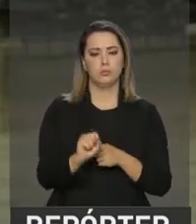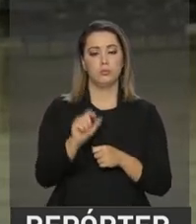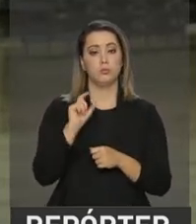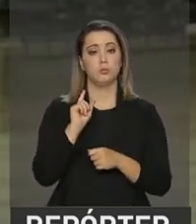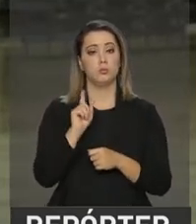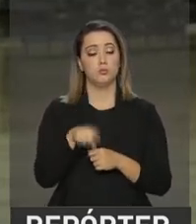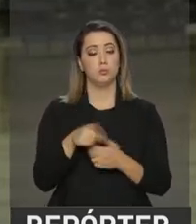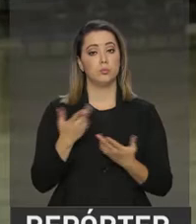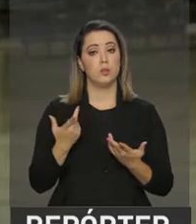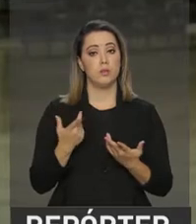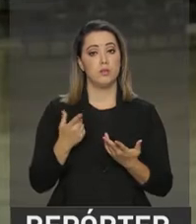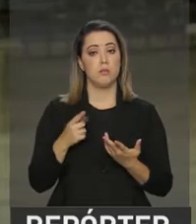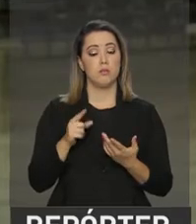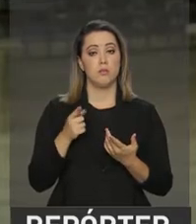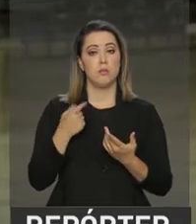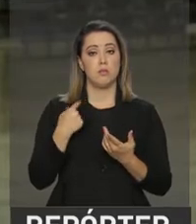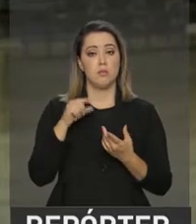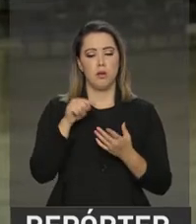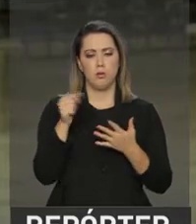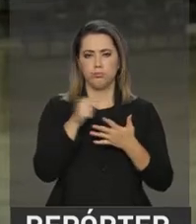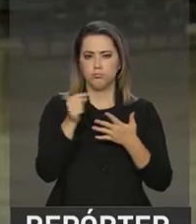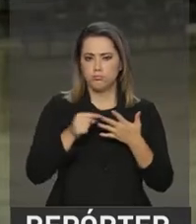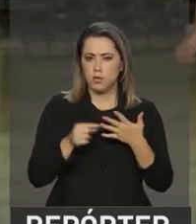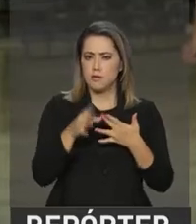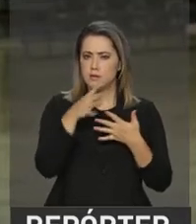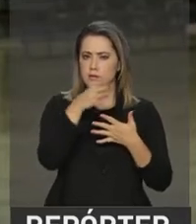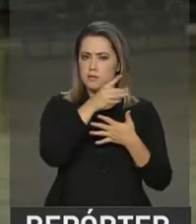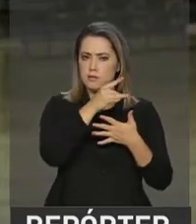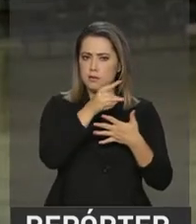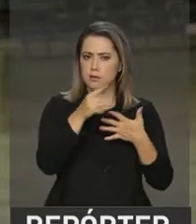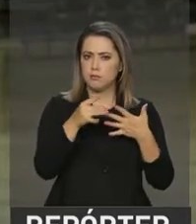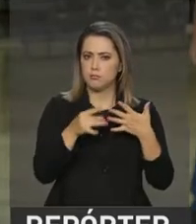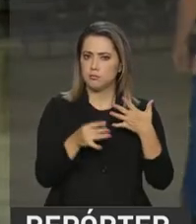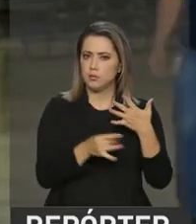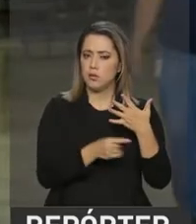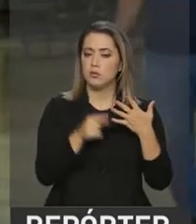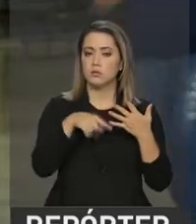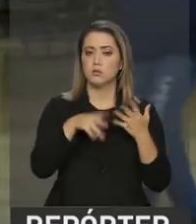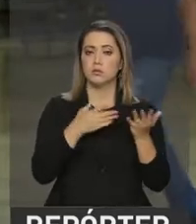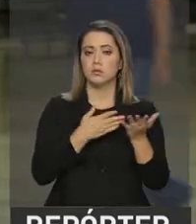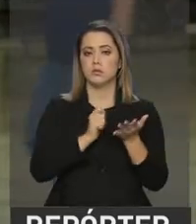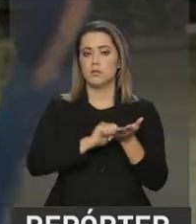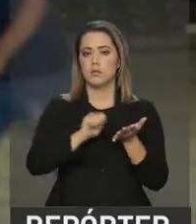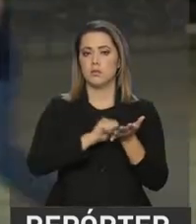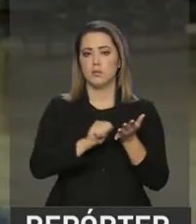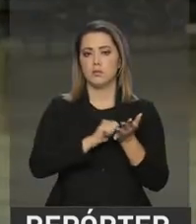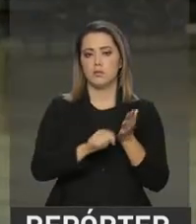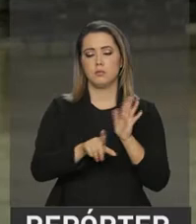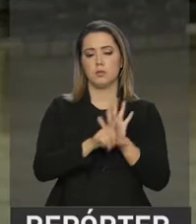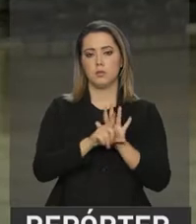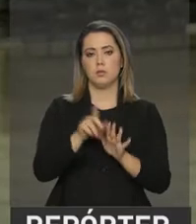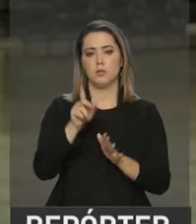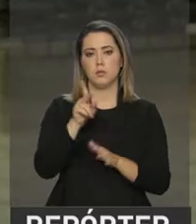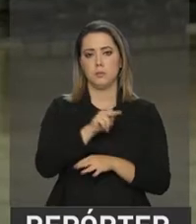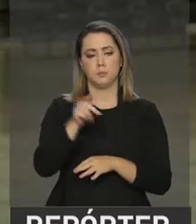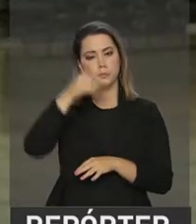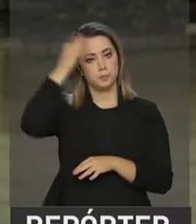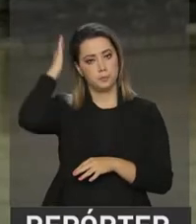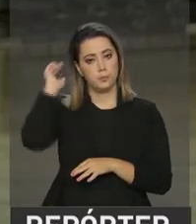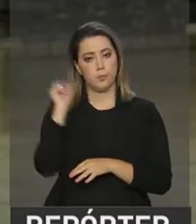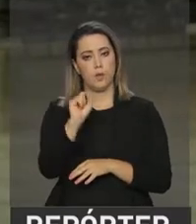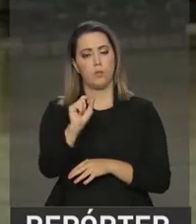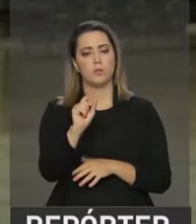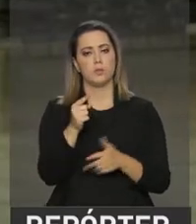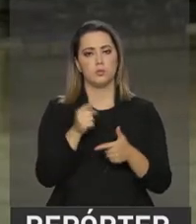caso e essas diretrizes que estão na série d ó sancionada pelo presidente michel temer são os seguintes uma projeção de inflação